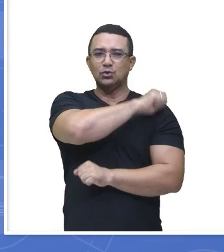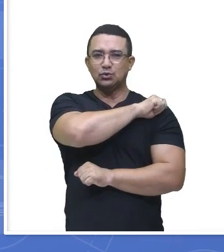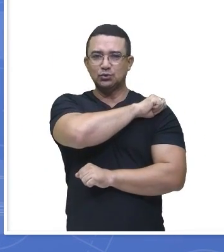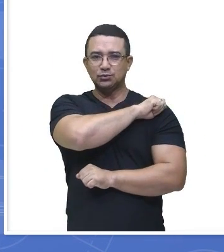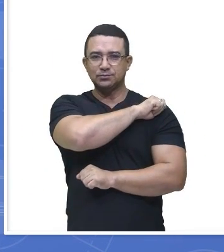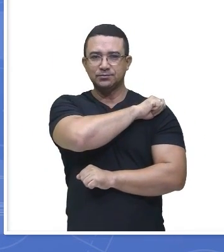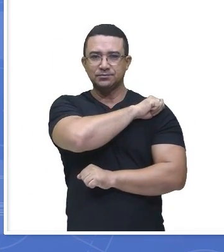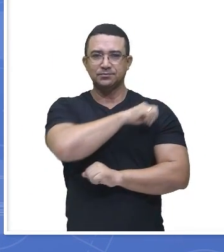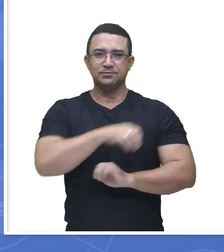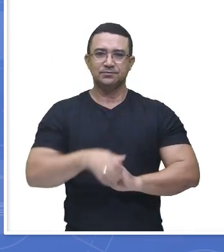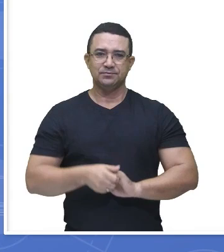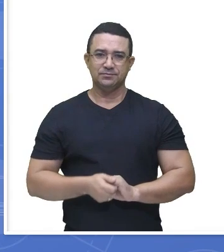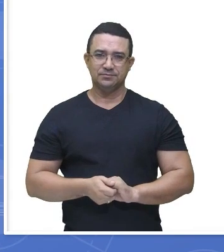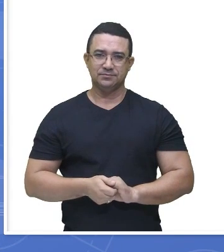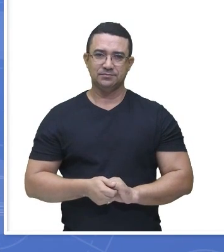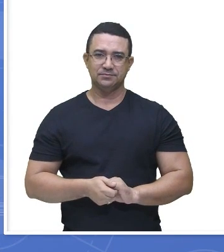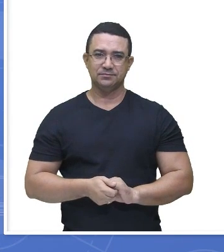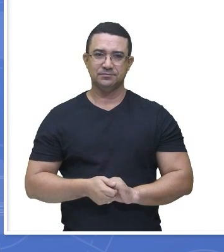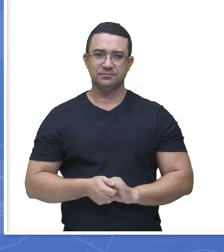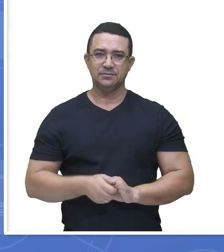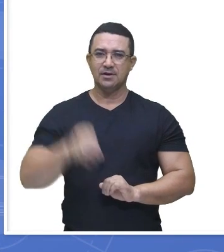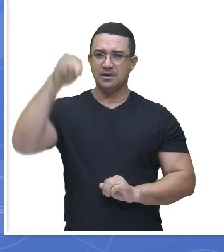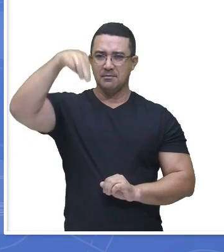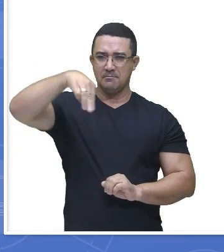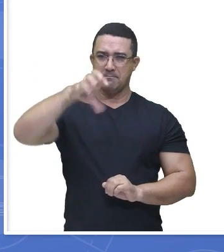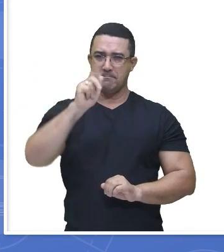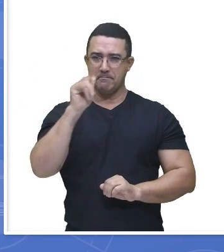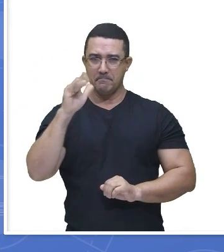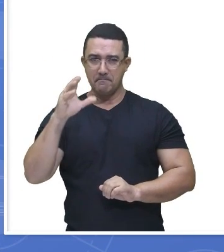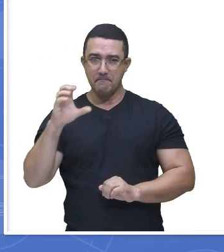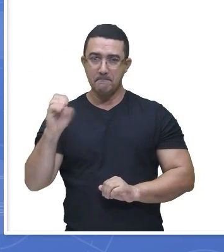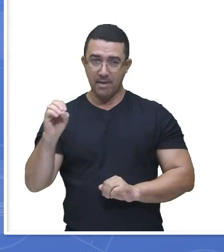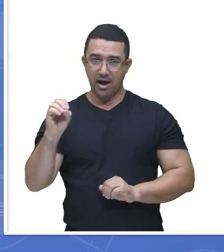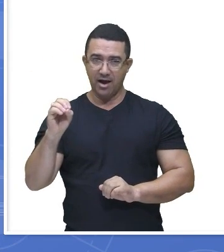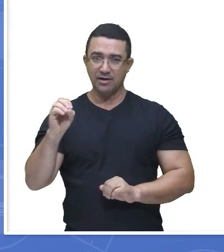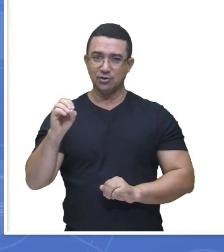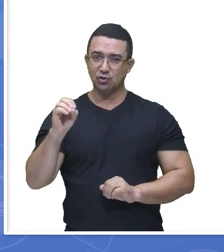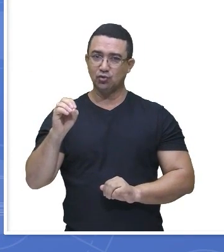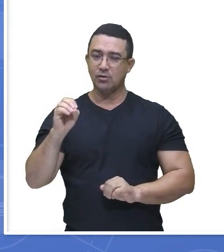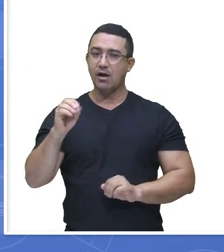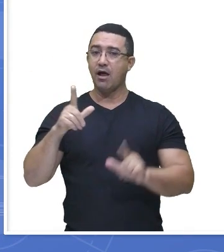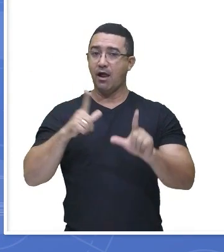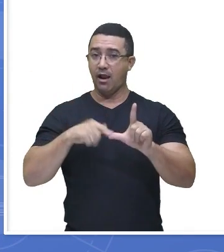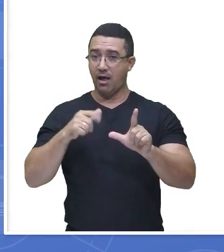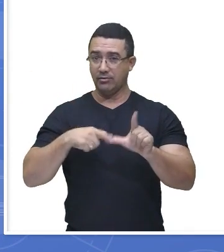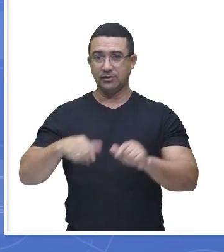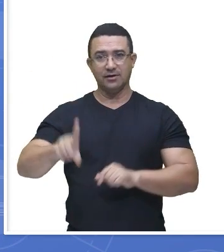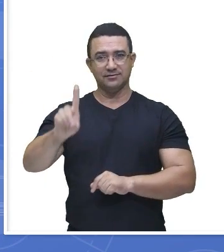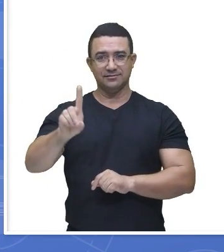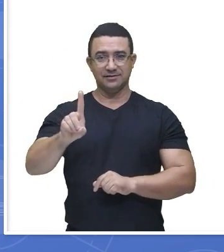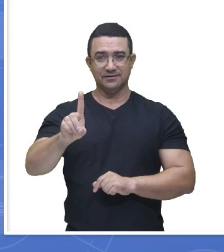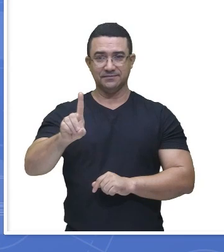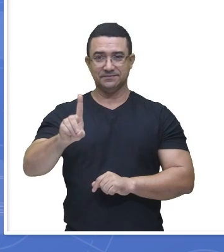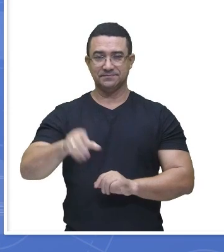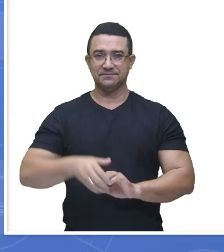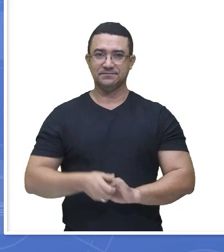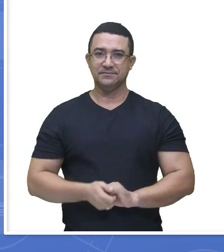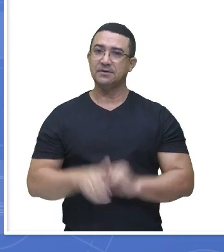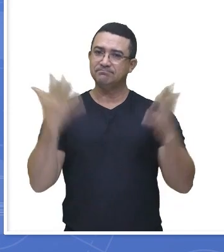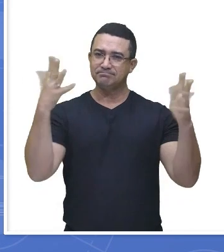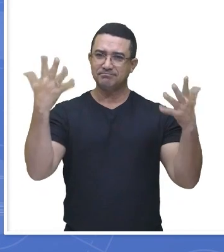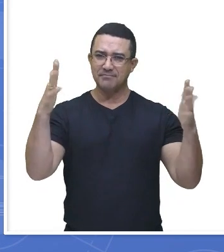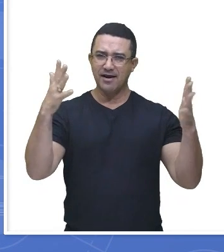Escola Estadual Ernesto Penaforte. É o Mário José. E ele já trouxe aqui a alternativa D. Parabéns